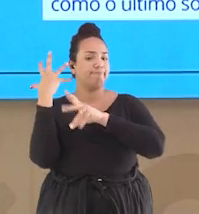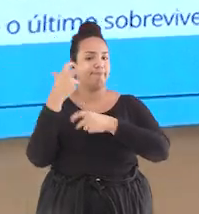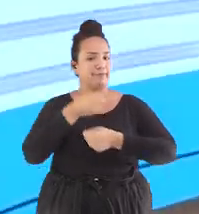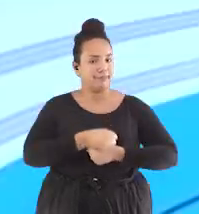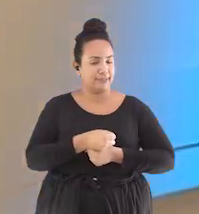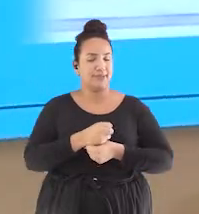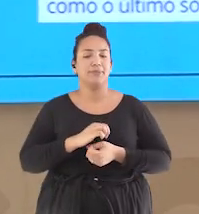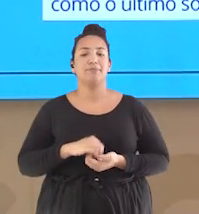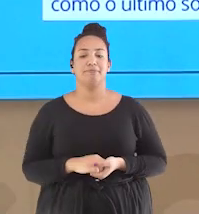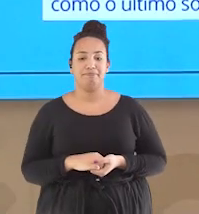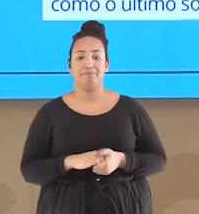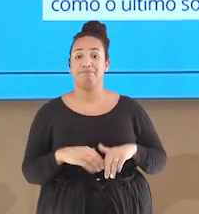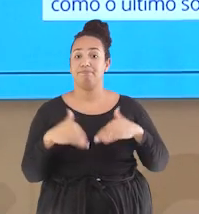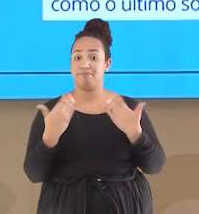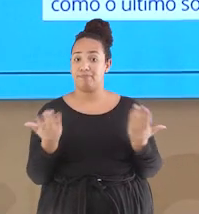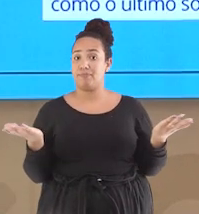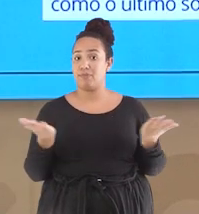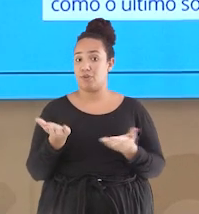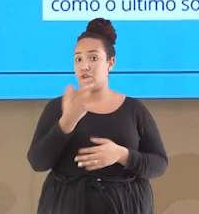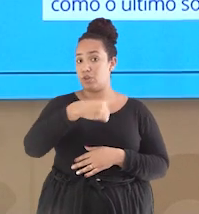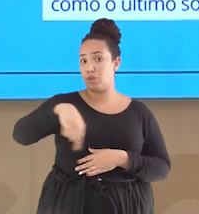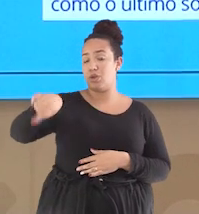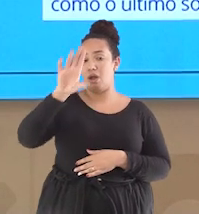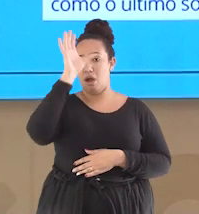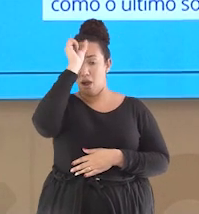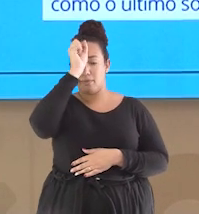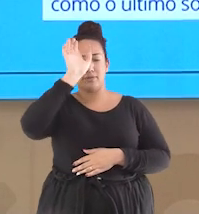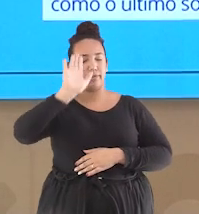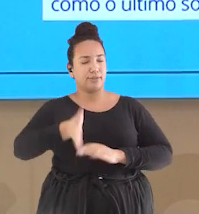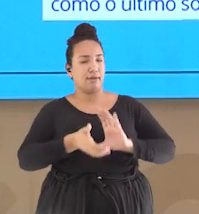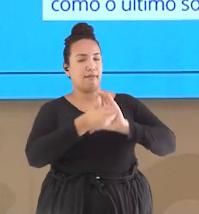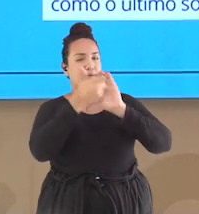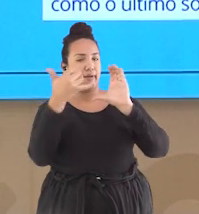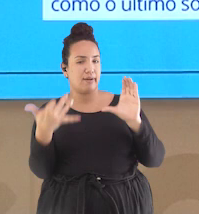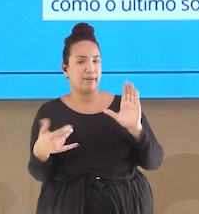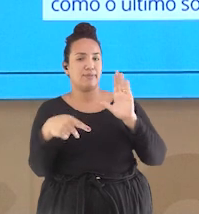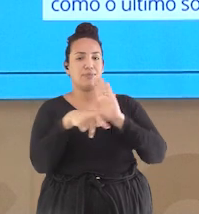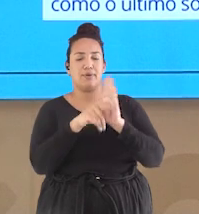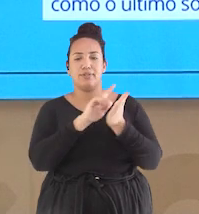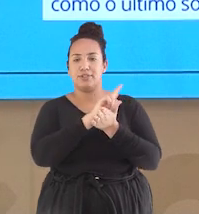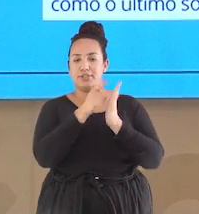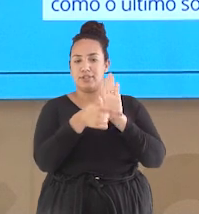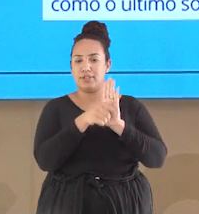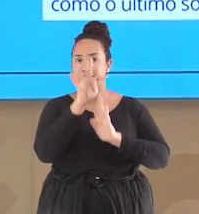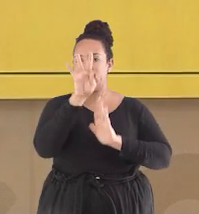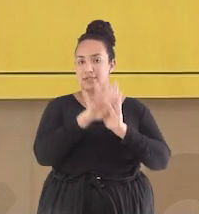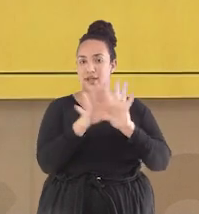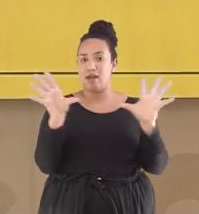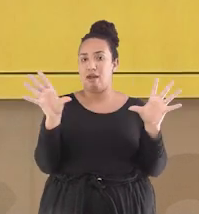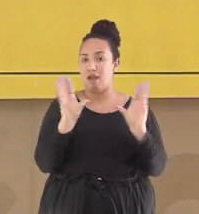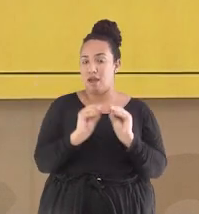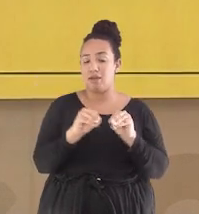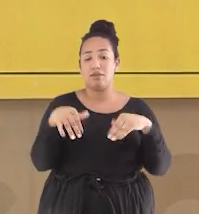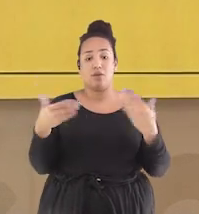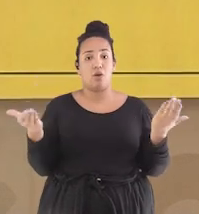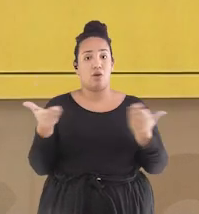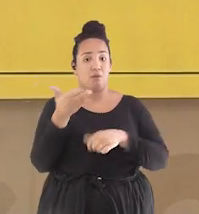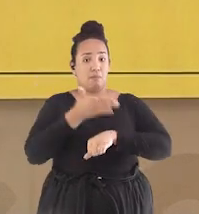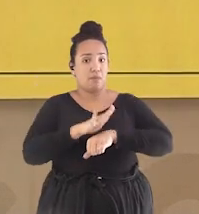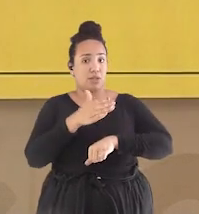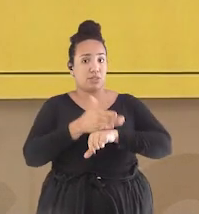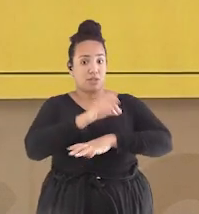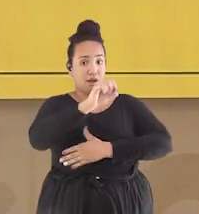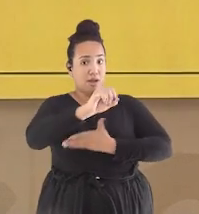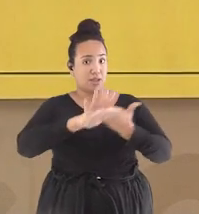revisado. Agora que já aprendemos mais sobre as características do gênero textual resenha, que tal praticarmos nossos conhecimentos com